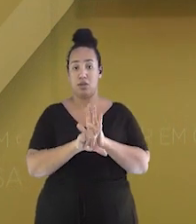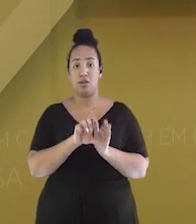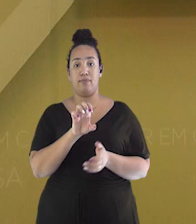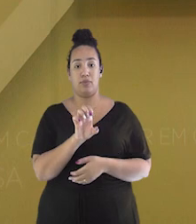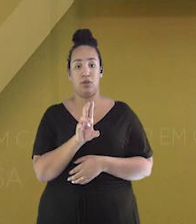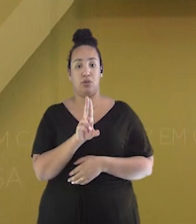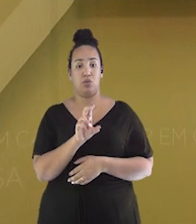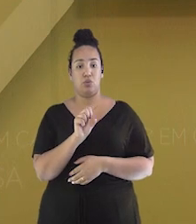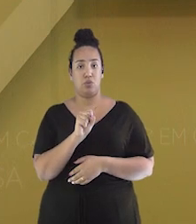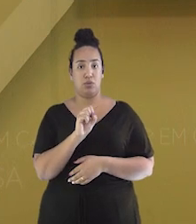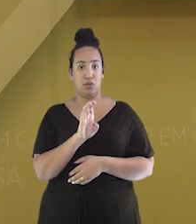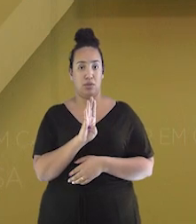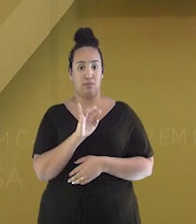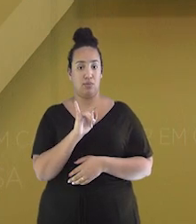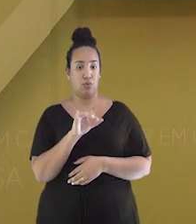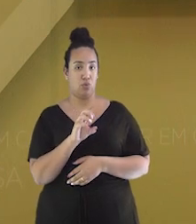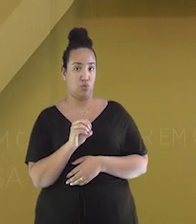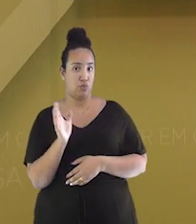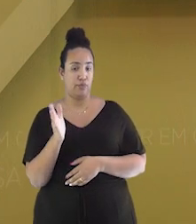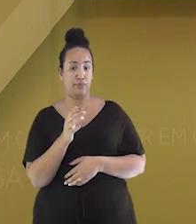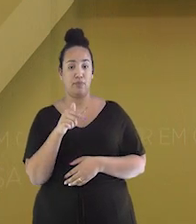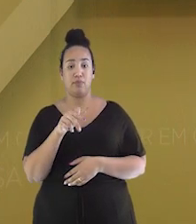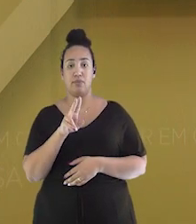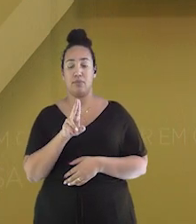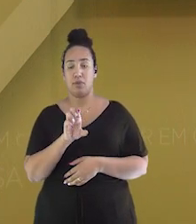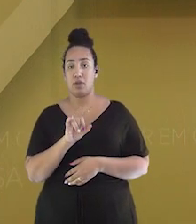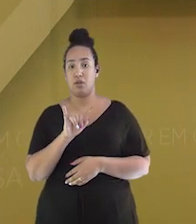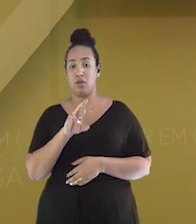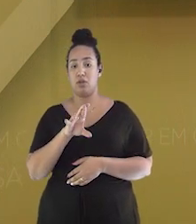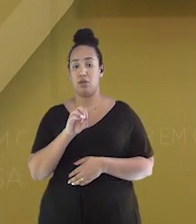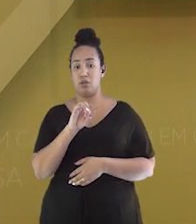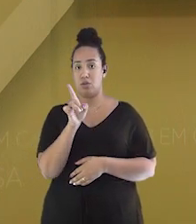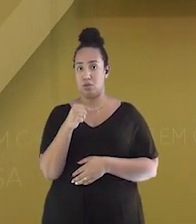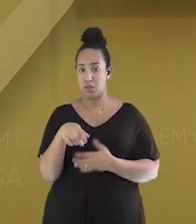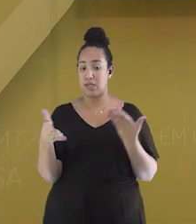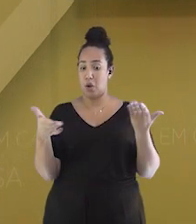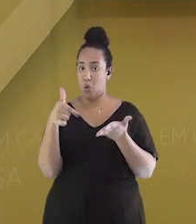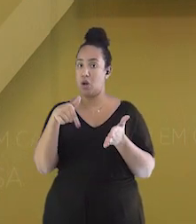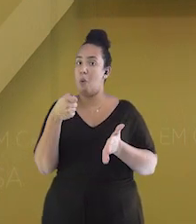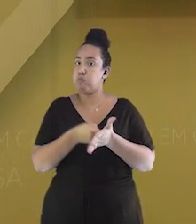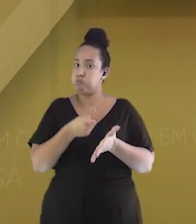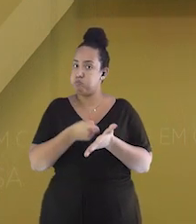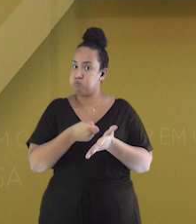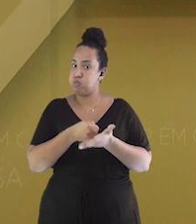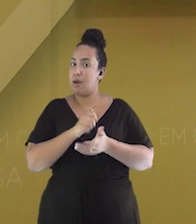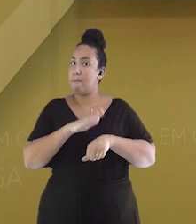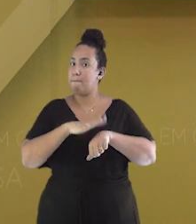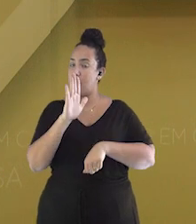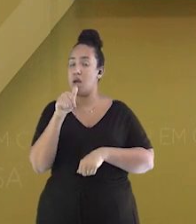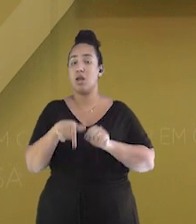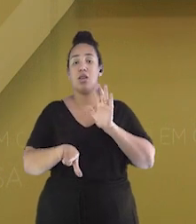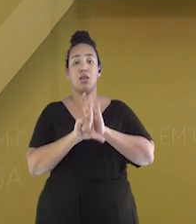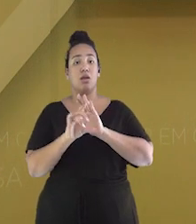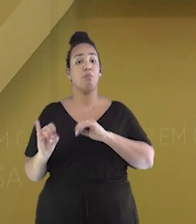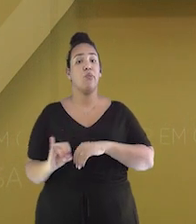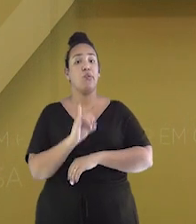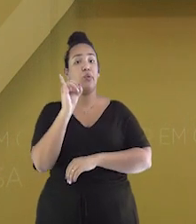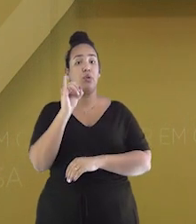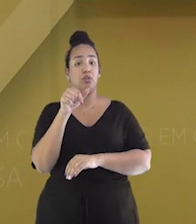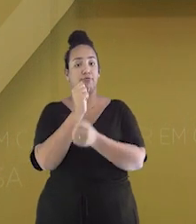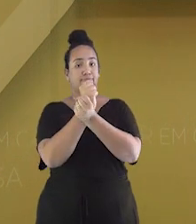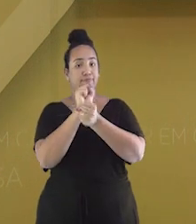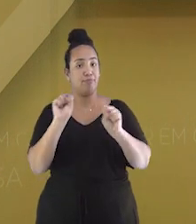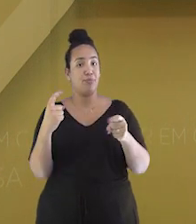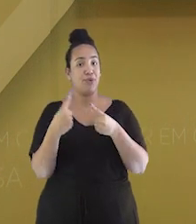teremos normas mais rígidas. Essa lei foi bastante importante no processo de abolição, pois dava fim